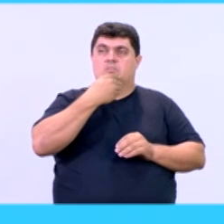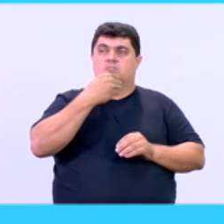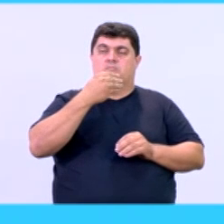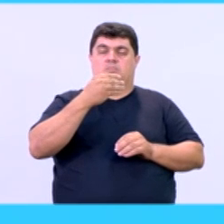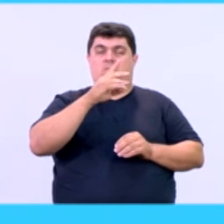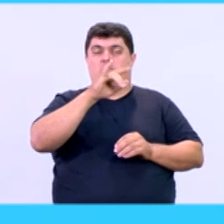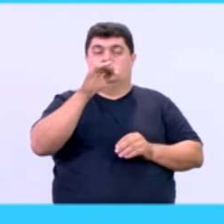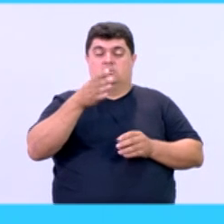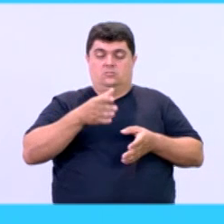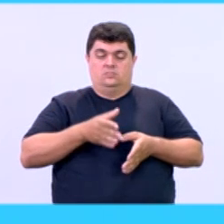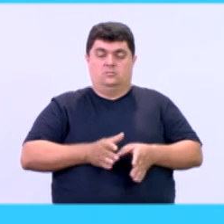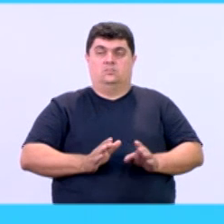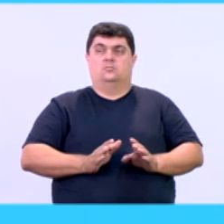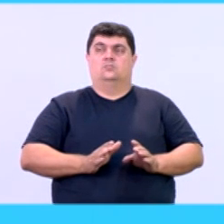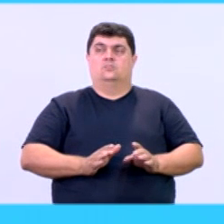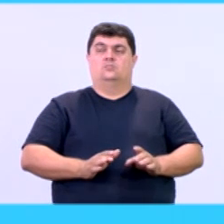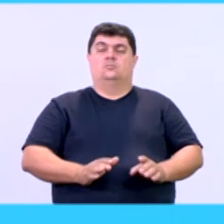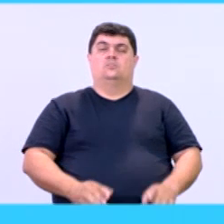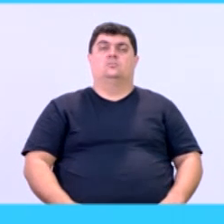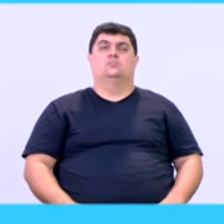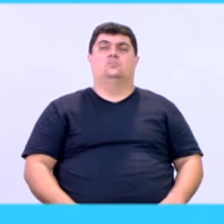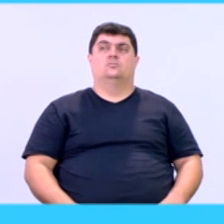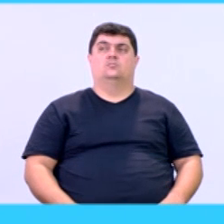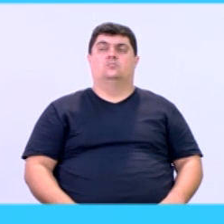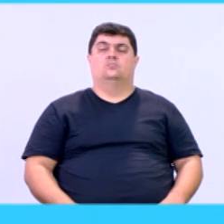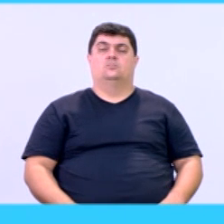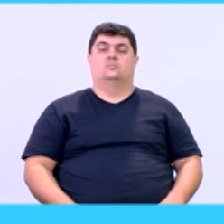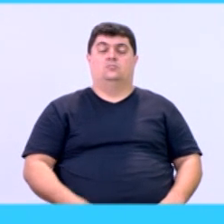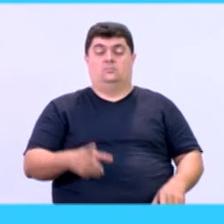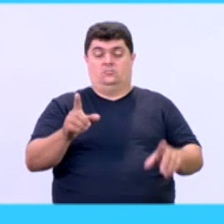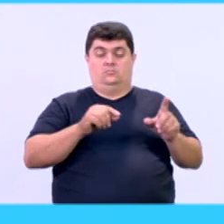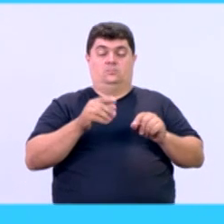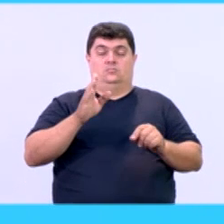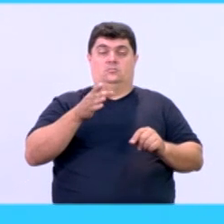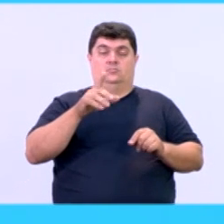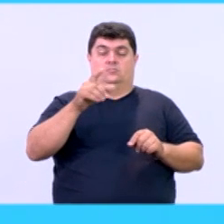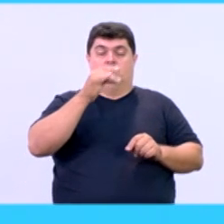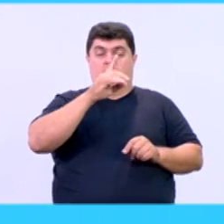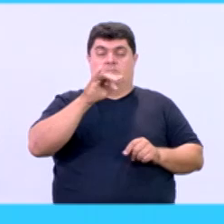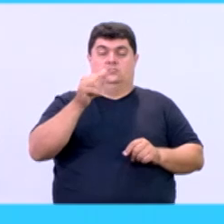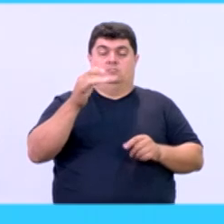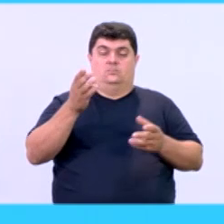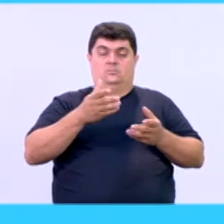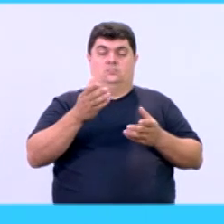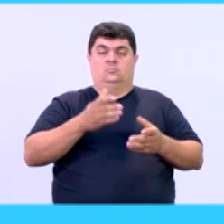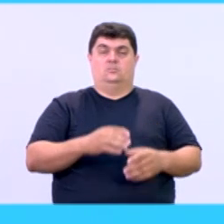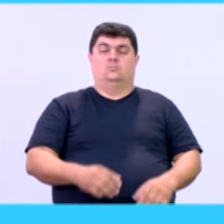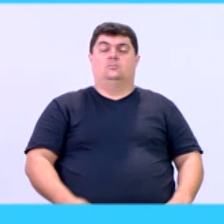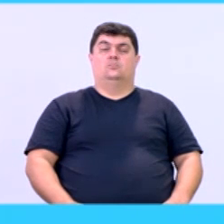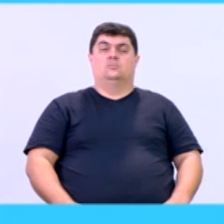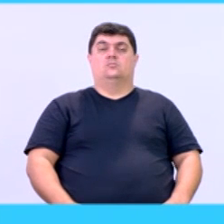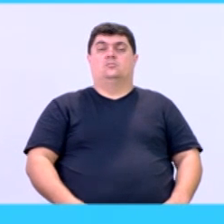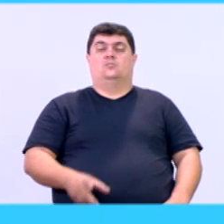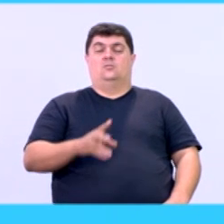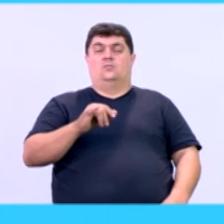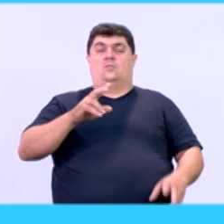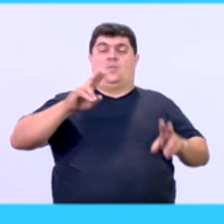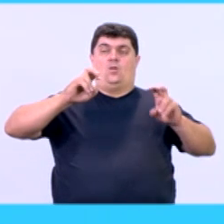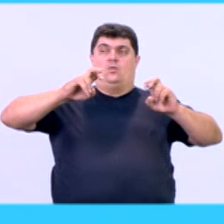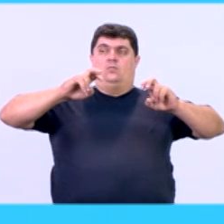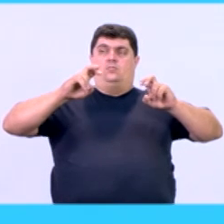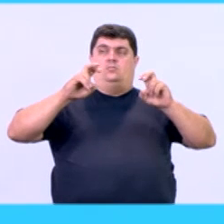data de nascimento hoje mesmo. Selecionei aqui, hoje. E vou fazer um comentário